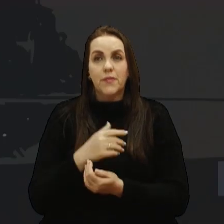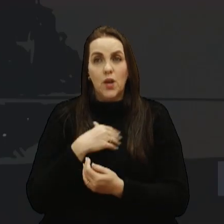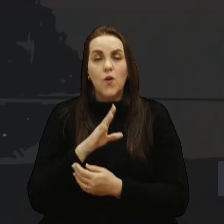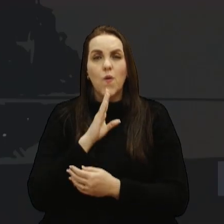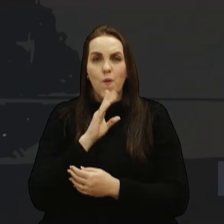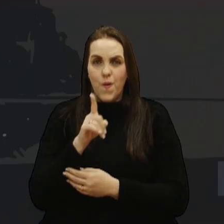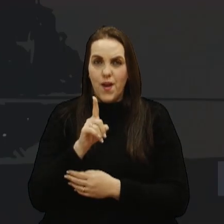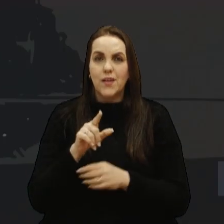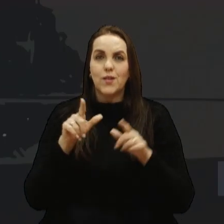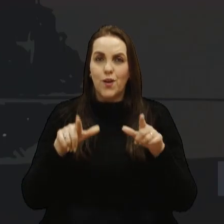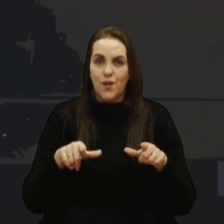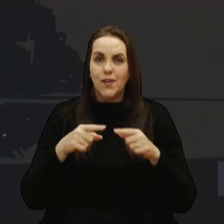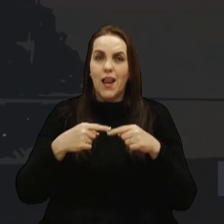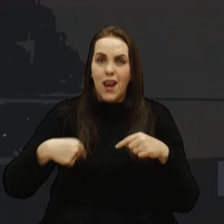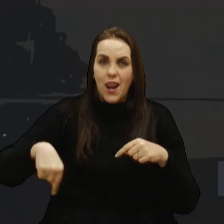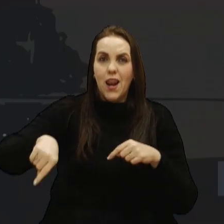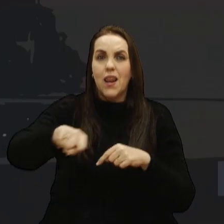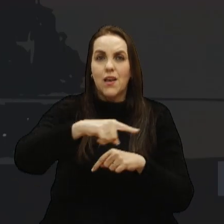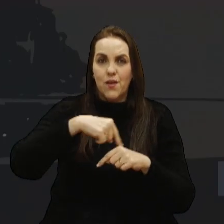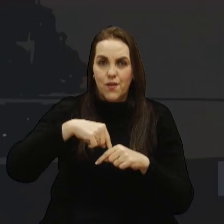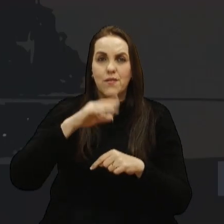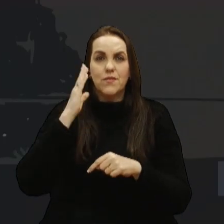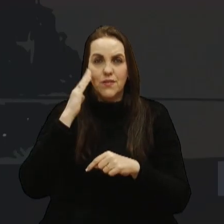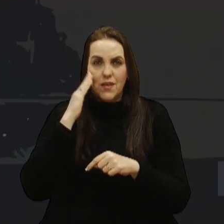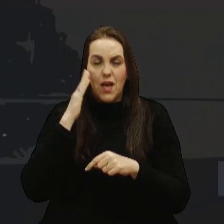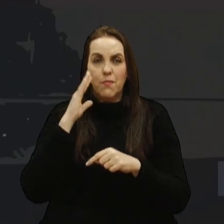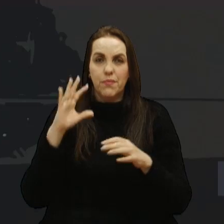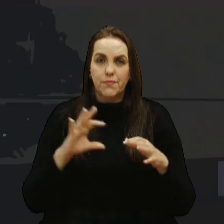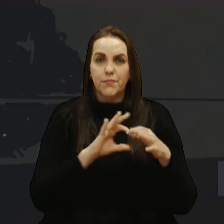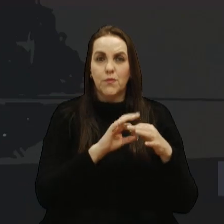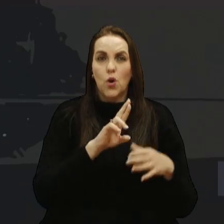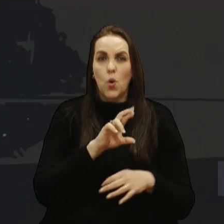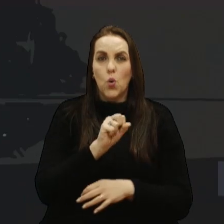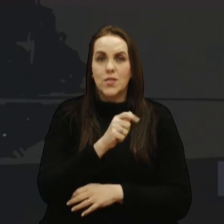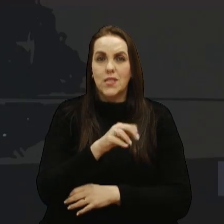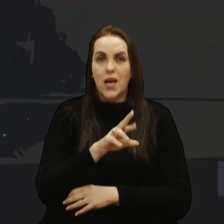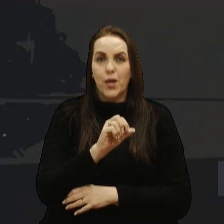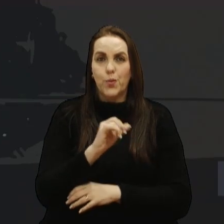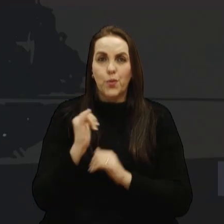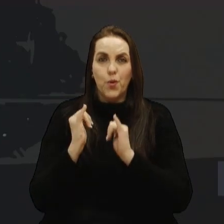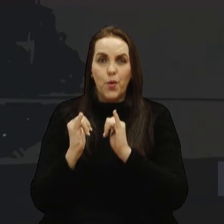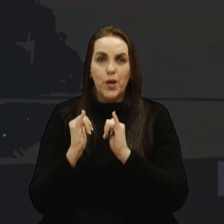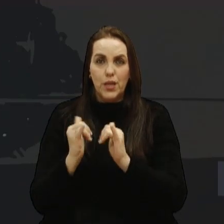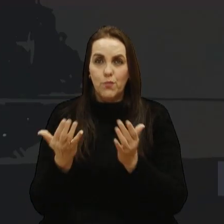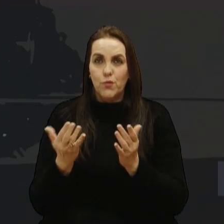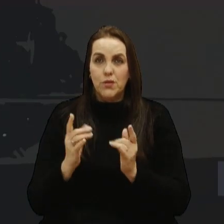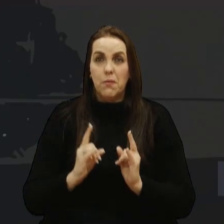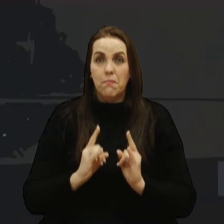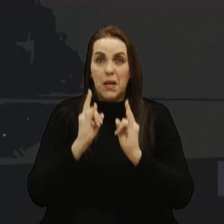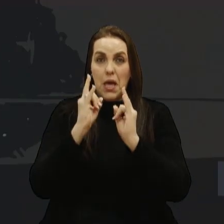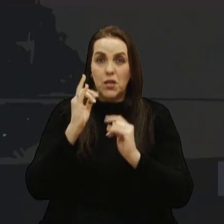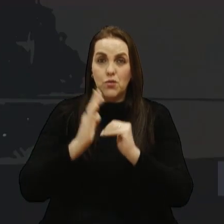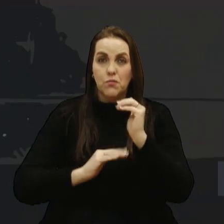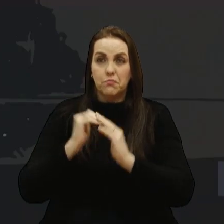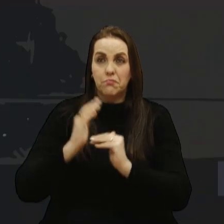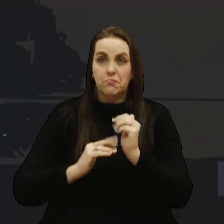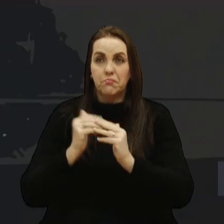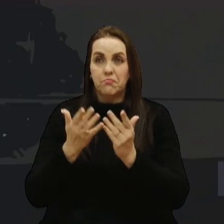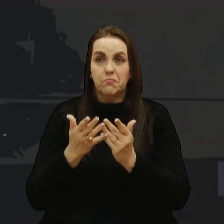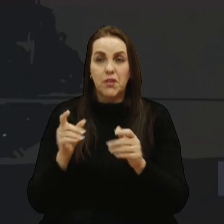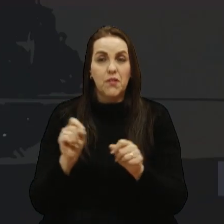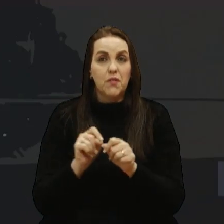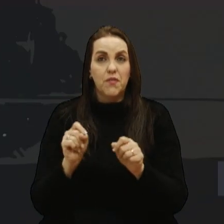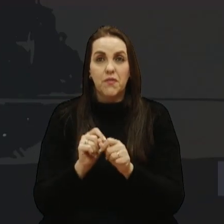Lagoa sabe, liga ao Rosário, linha de ônibus, os prédios foram construídos e não foi